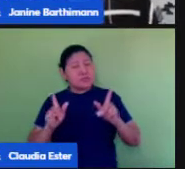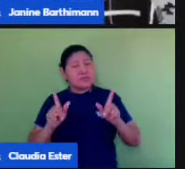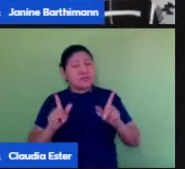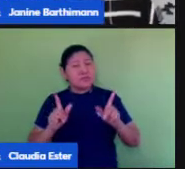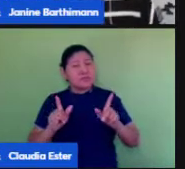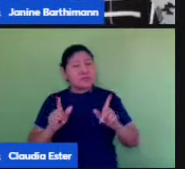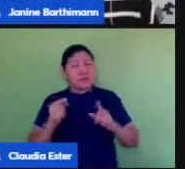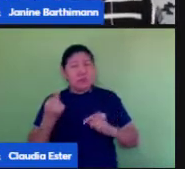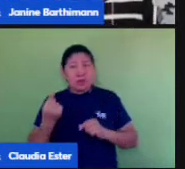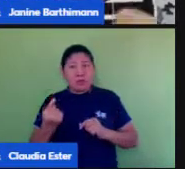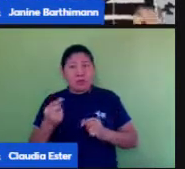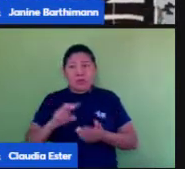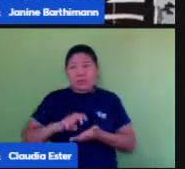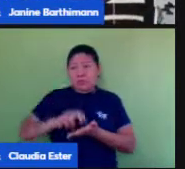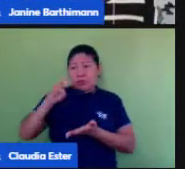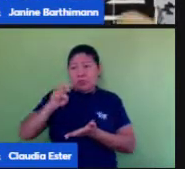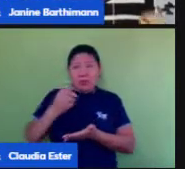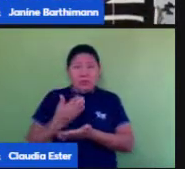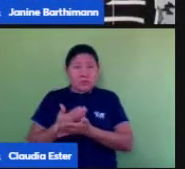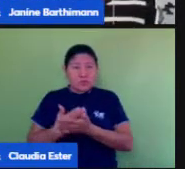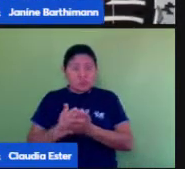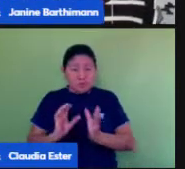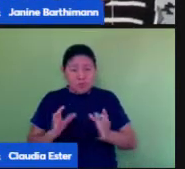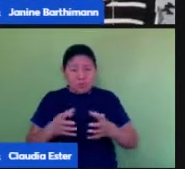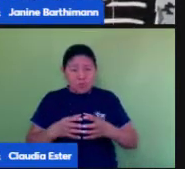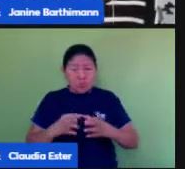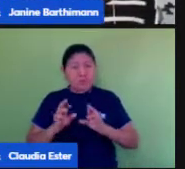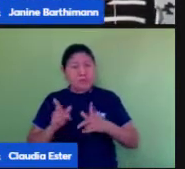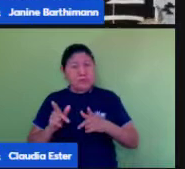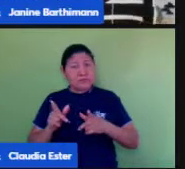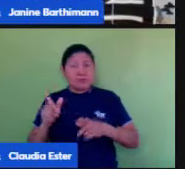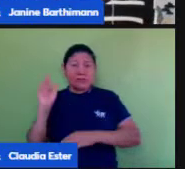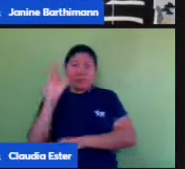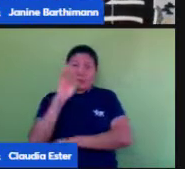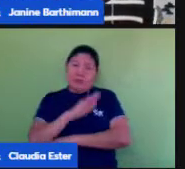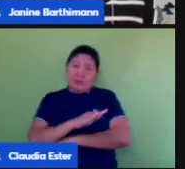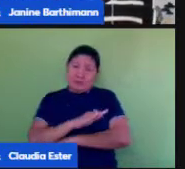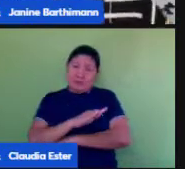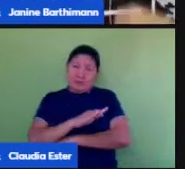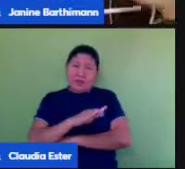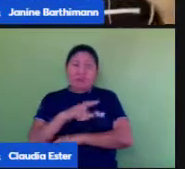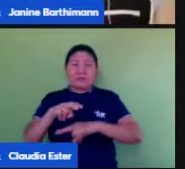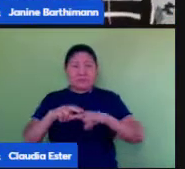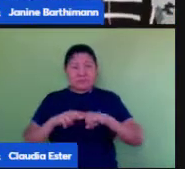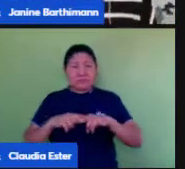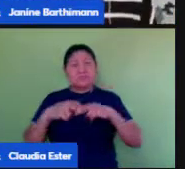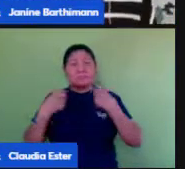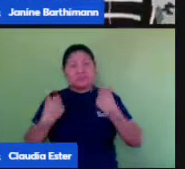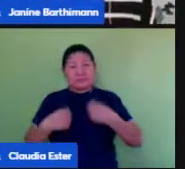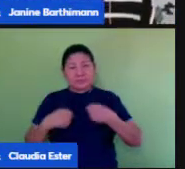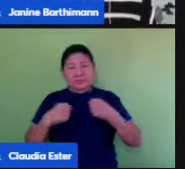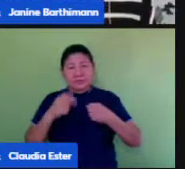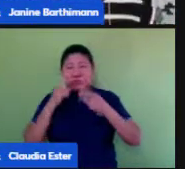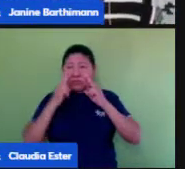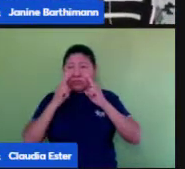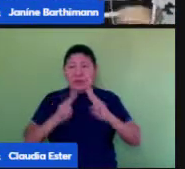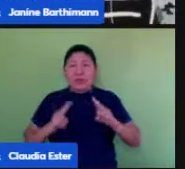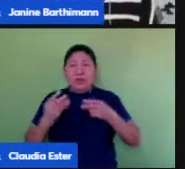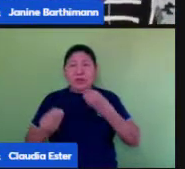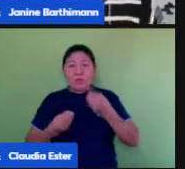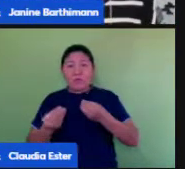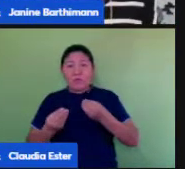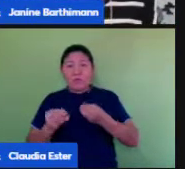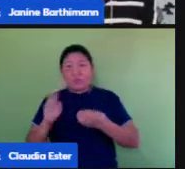período vespertino. Pode ser que há uma discrepância entre os alunos e não é possível trabalhar da mesma maneira com